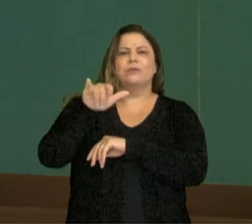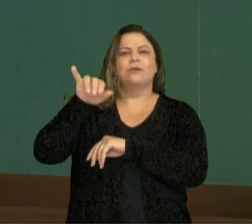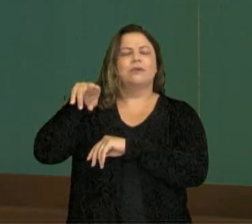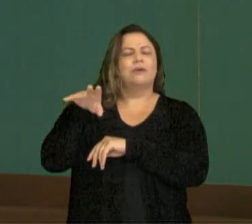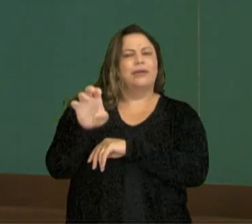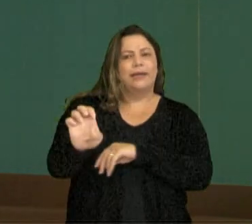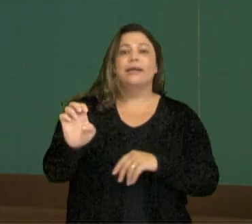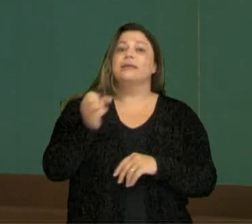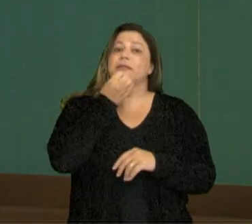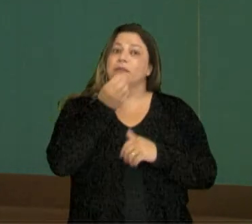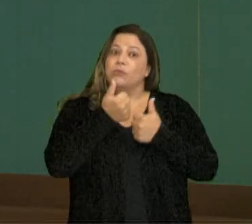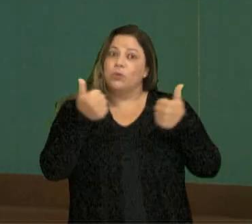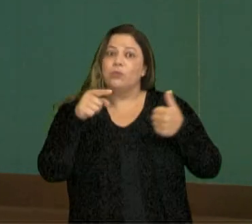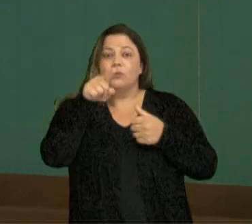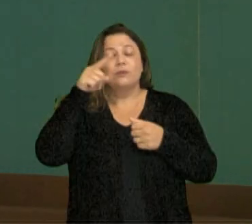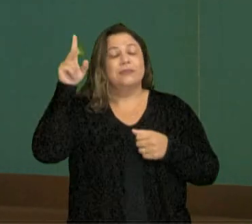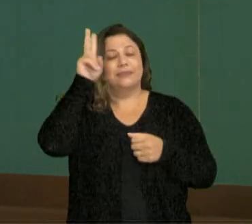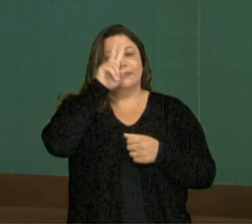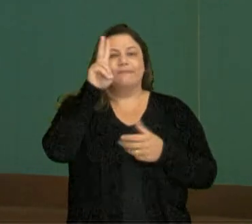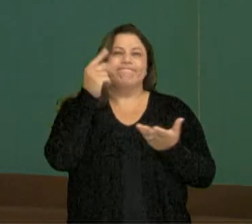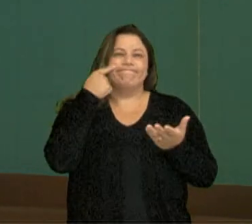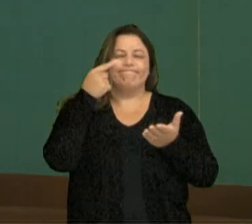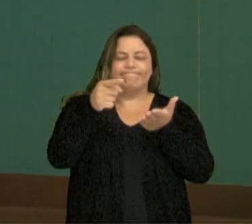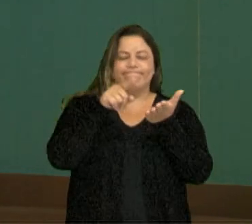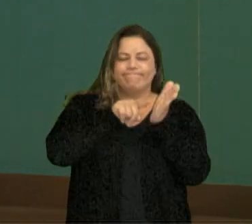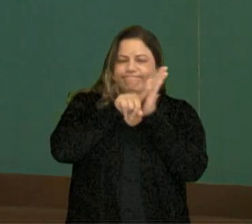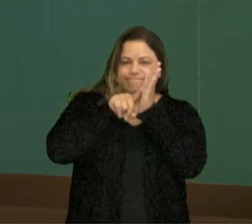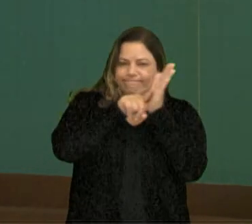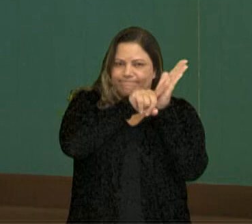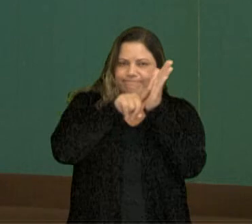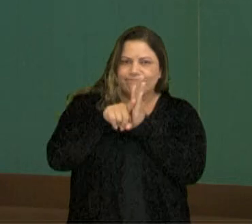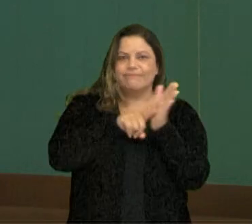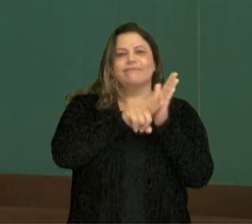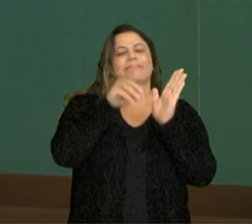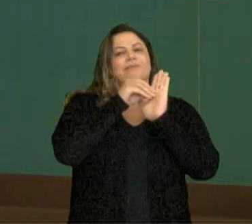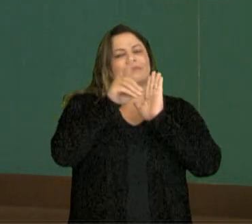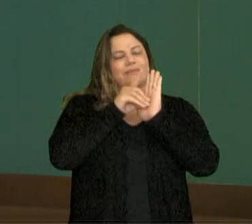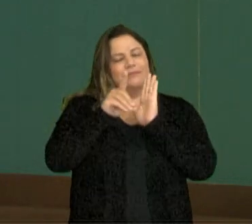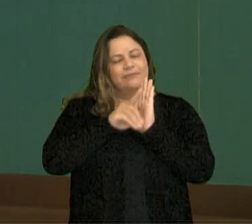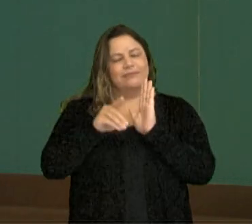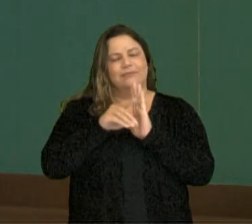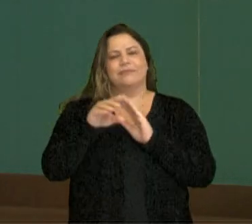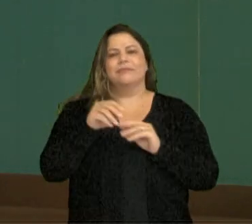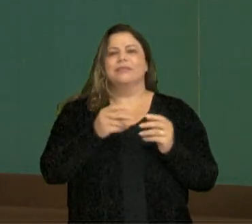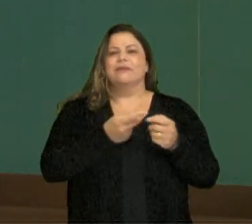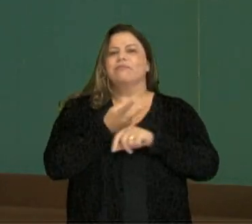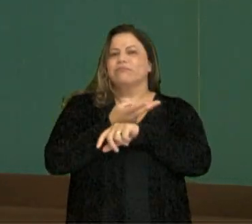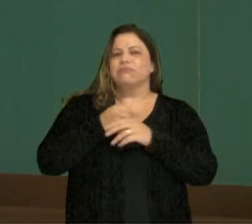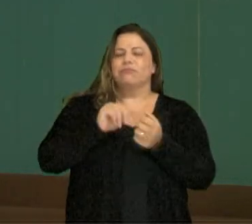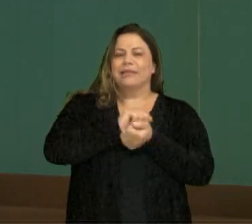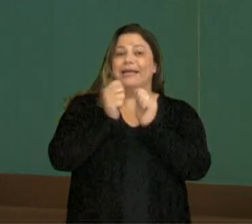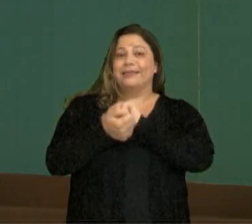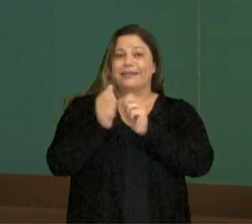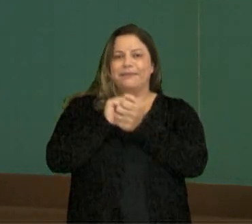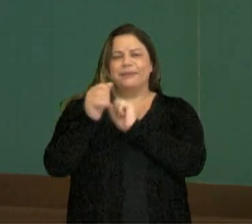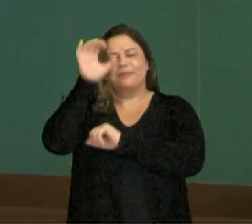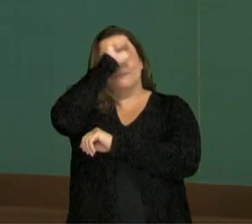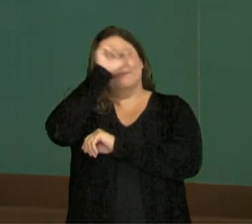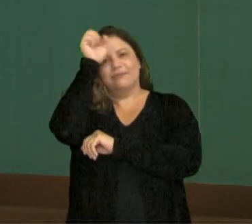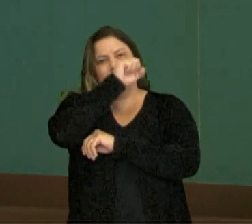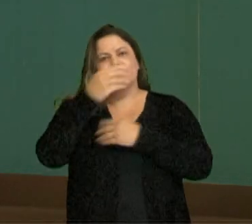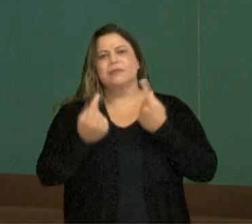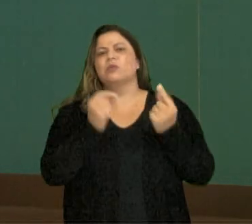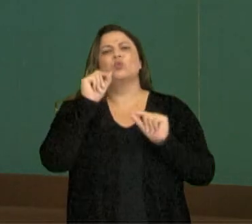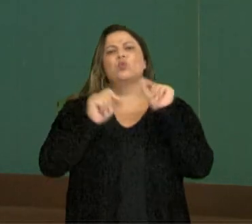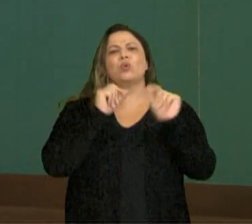sempre esteja aí com ele. Vai procurando, vai usando, vai mexendo, vai aprendendo, vai se adaptando. Mas, teacher, qual é